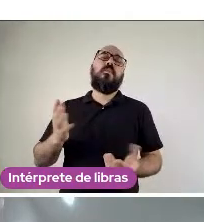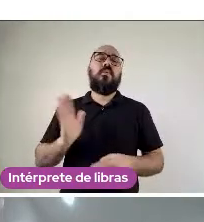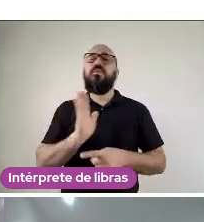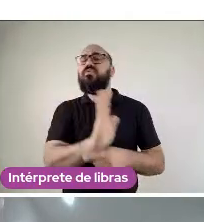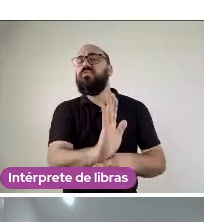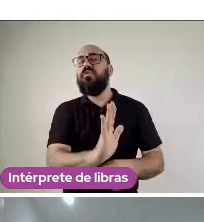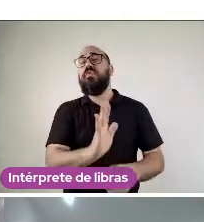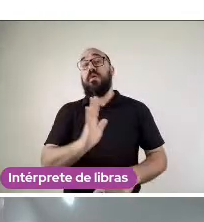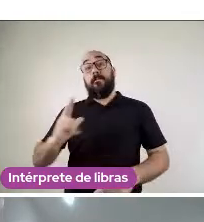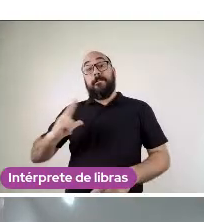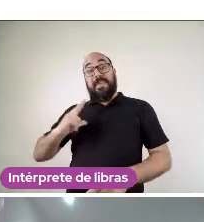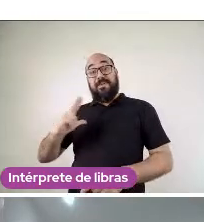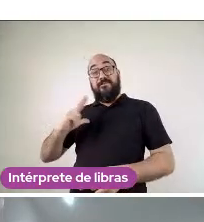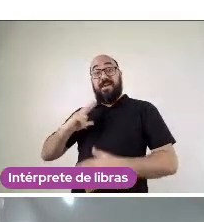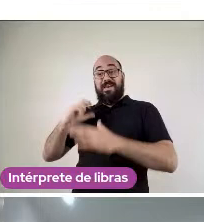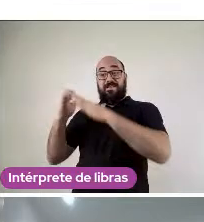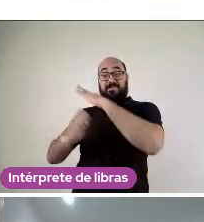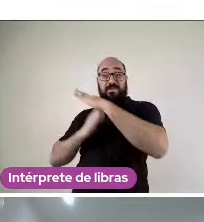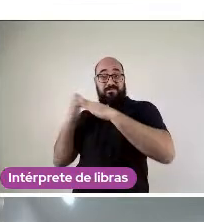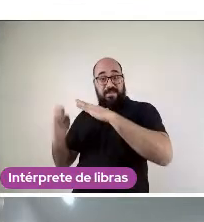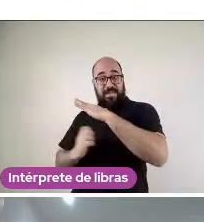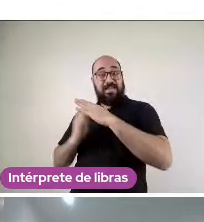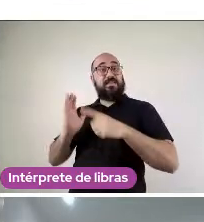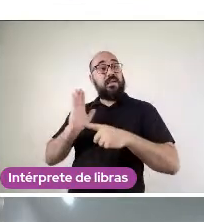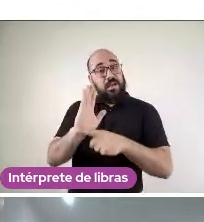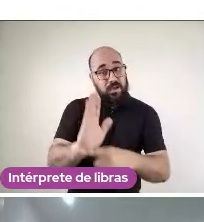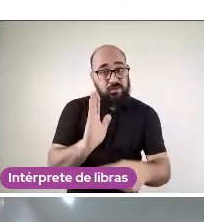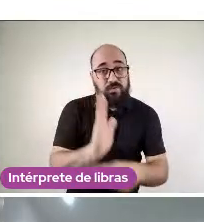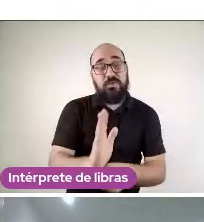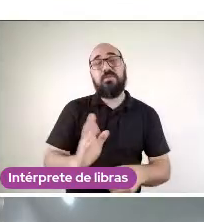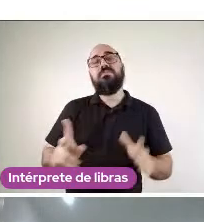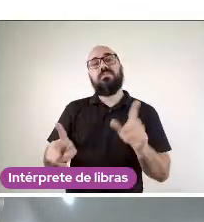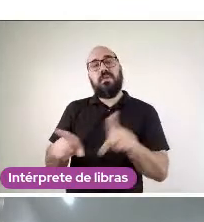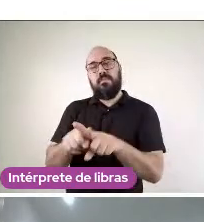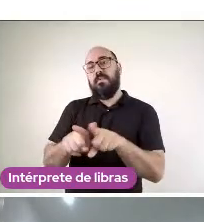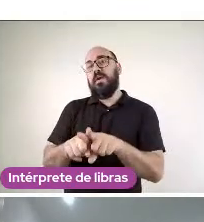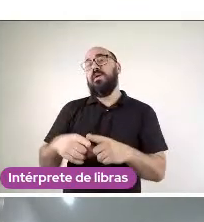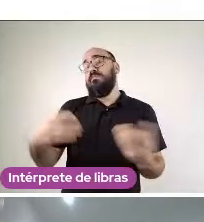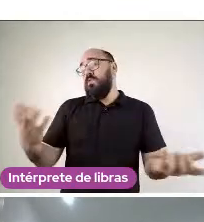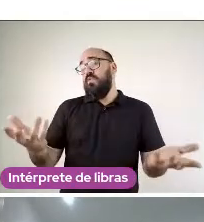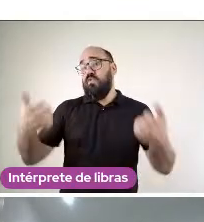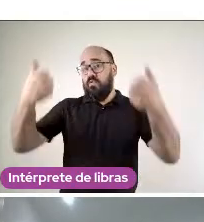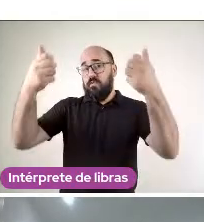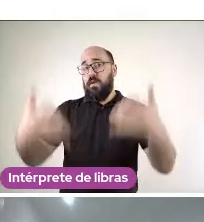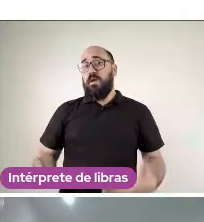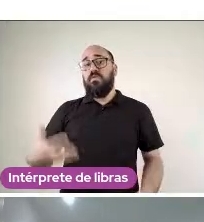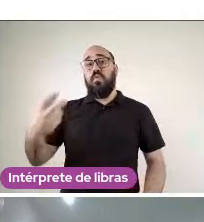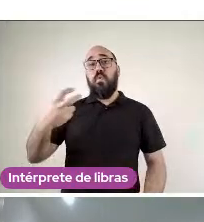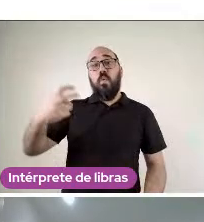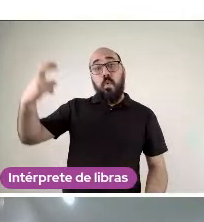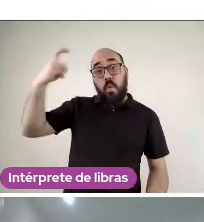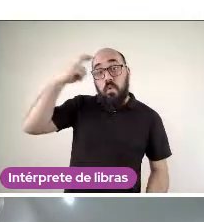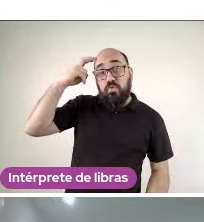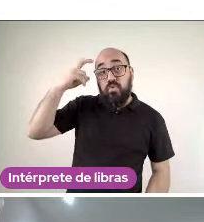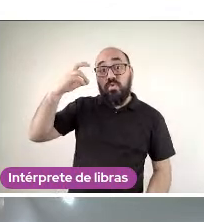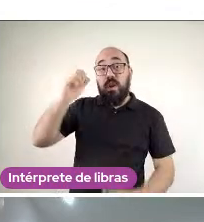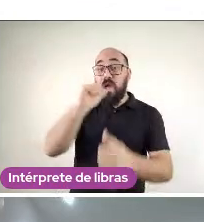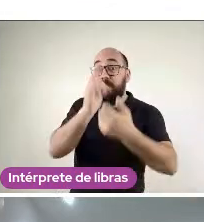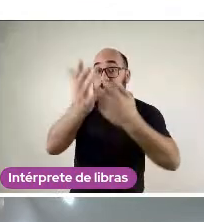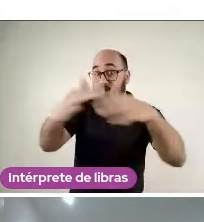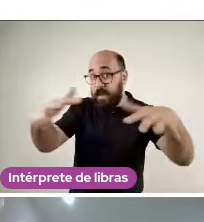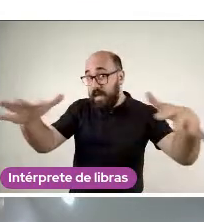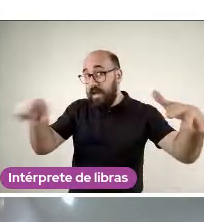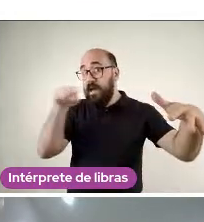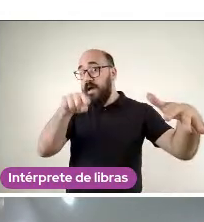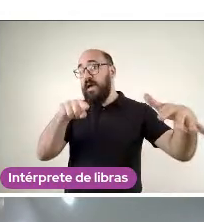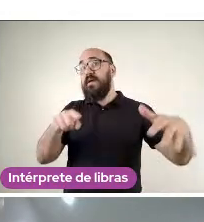também do público. Aqui a gente vai falar mais de cultura oceânica, né, quando a gente fala de público nesse sentido, então a